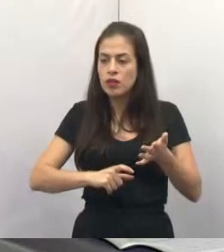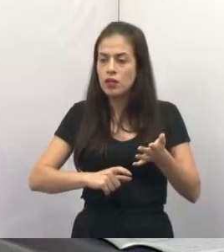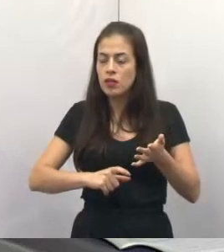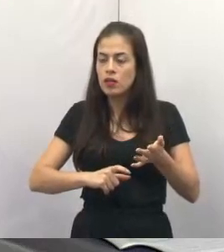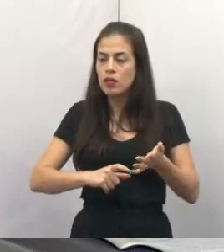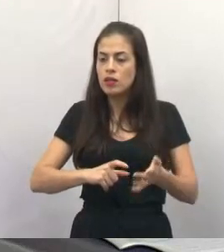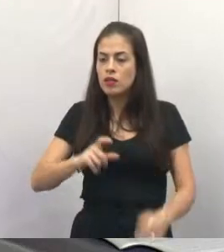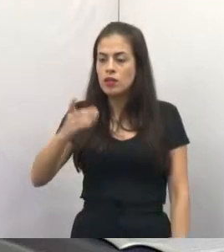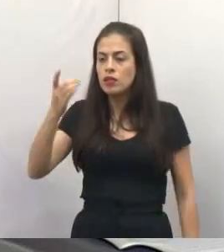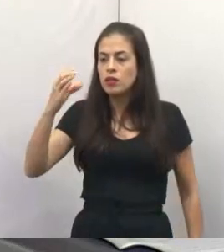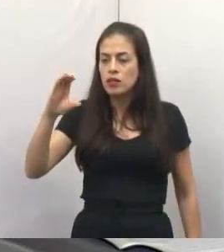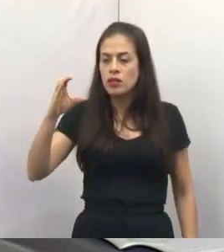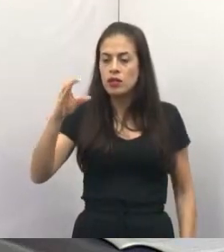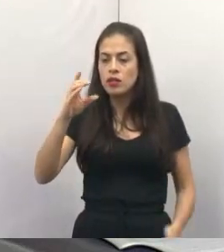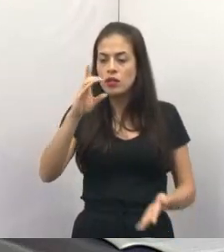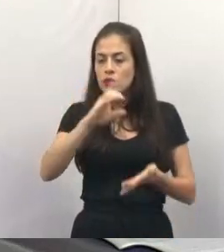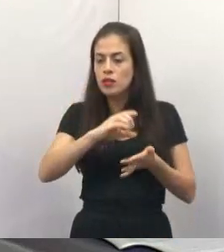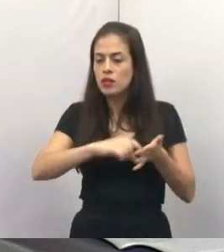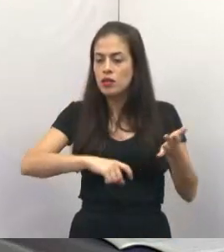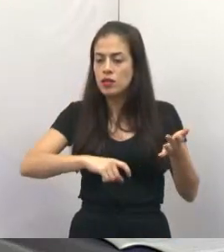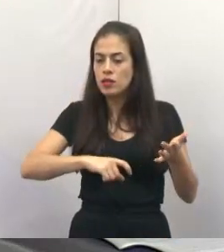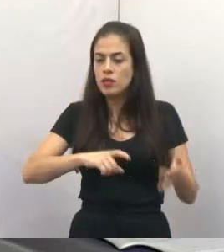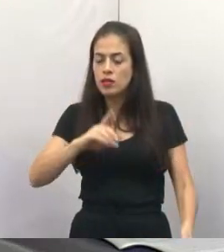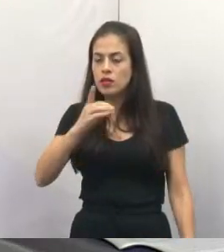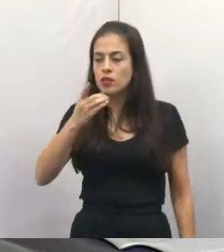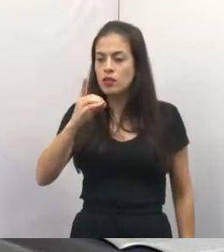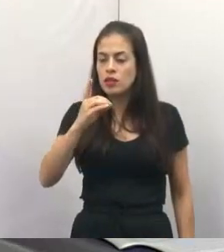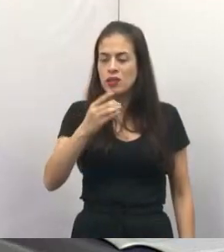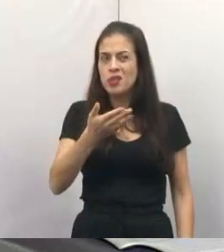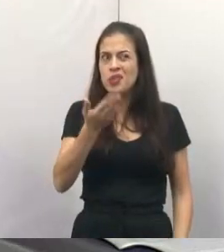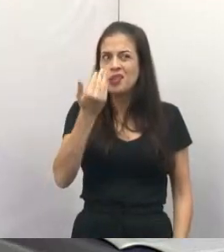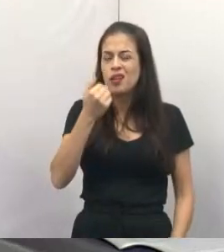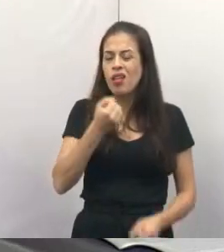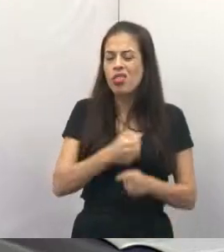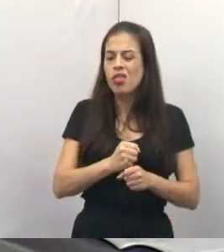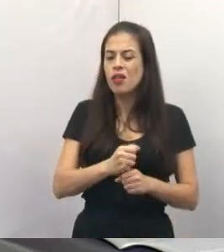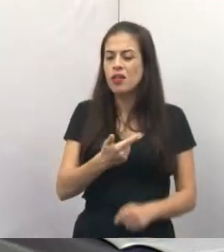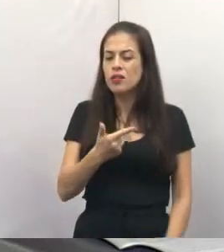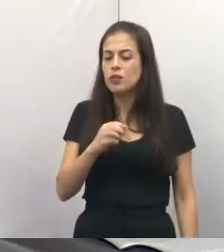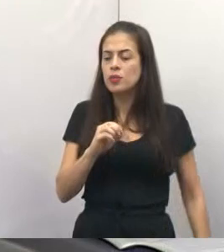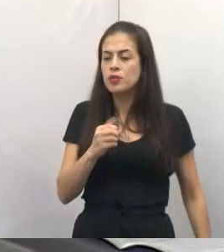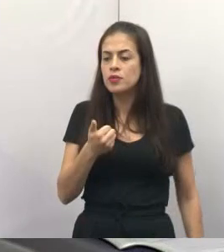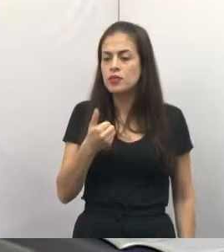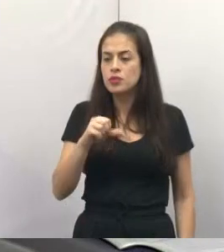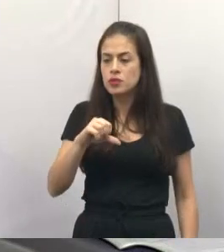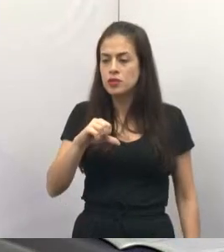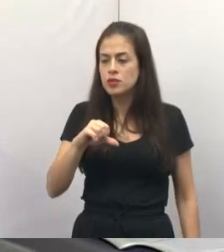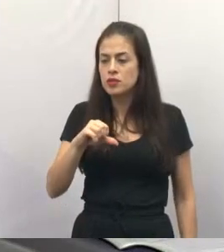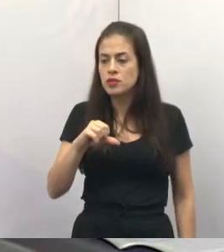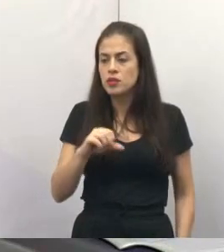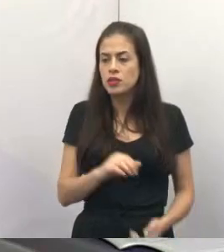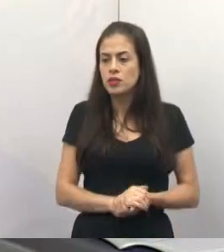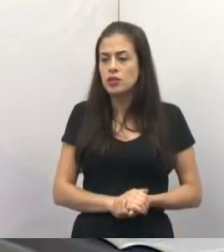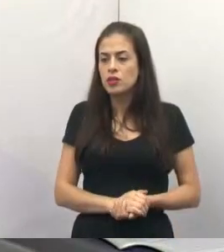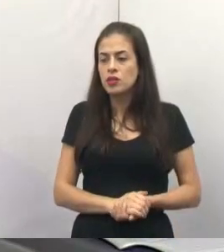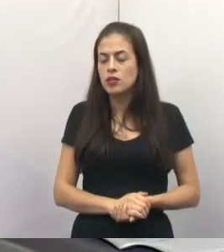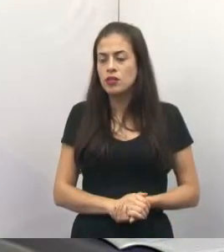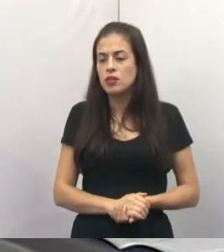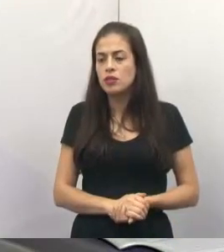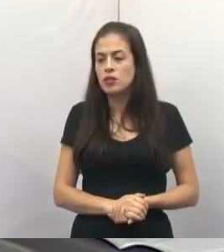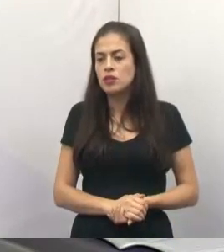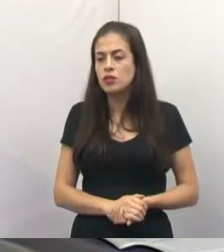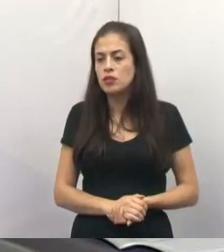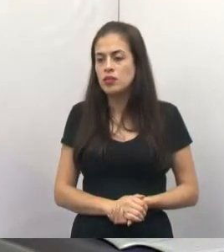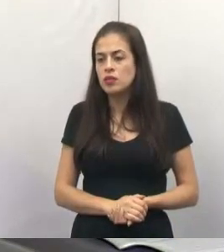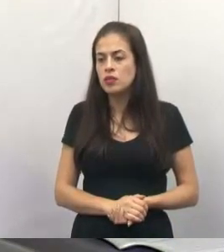em 2019. Em 2019, mais exato, no dia...